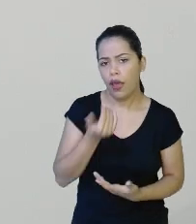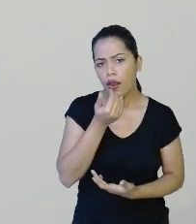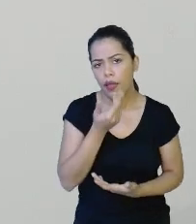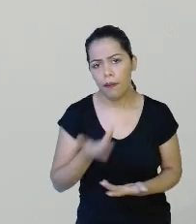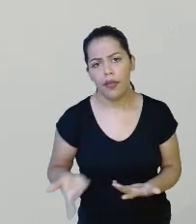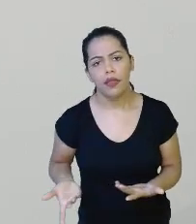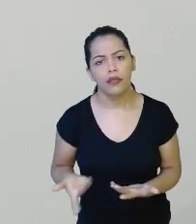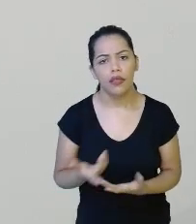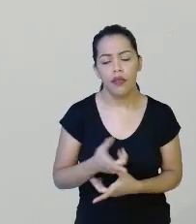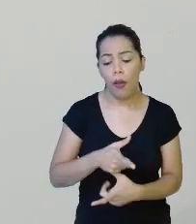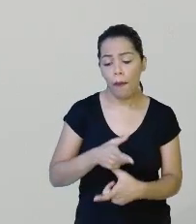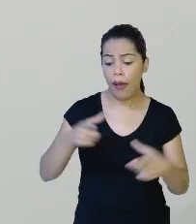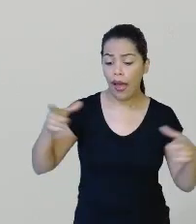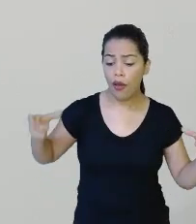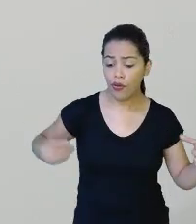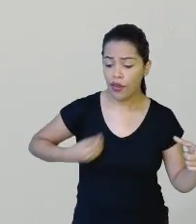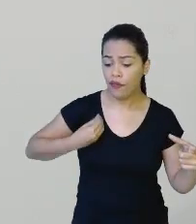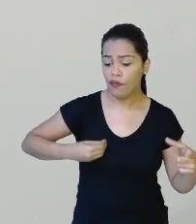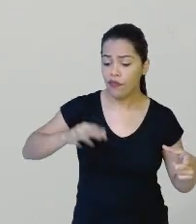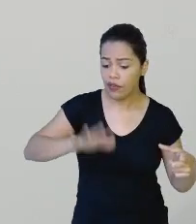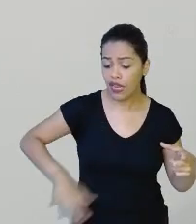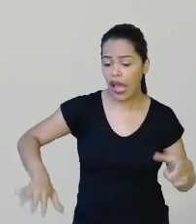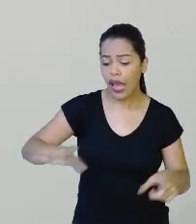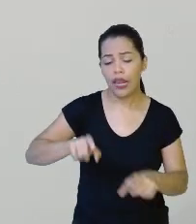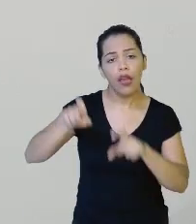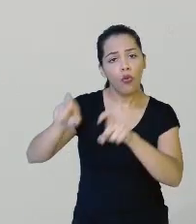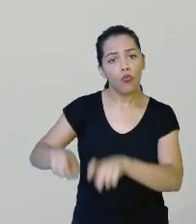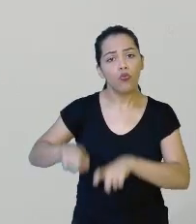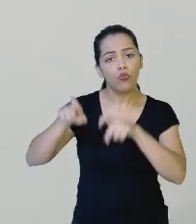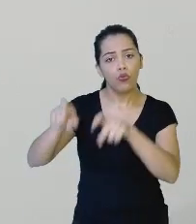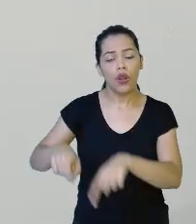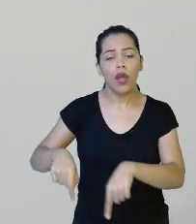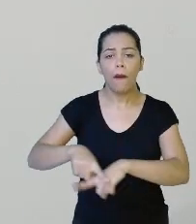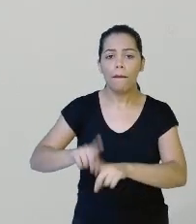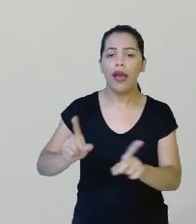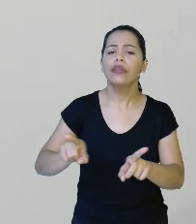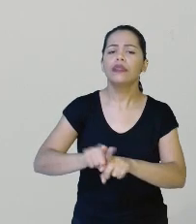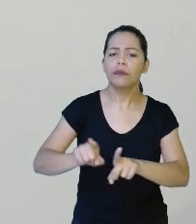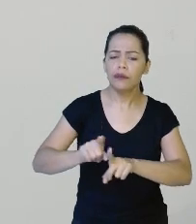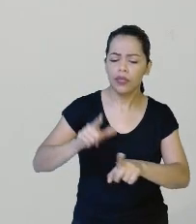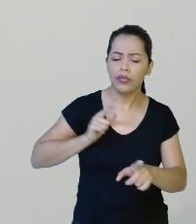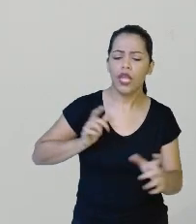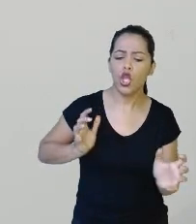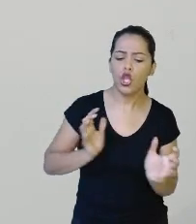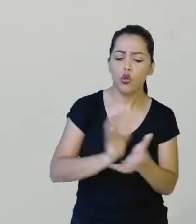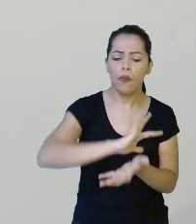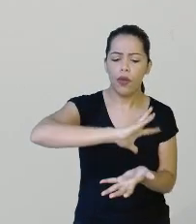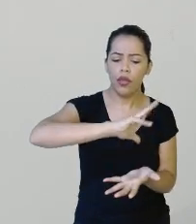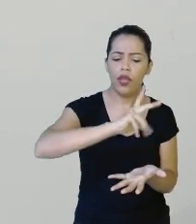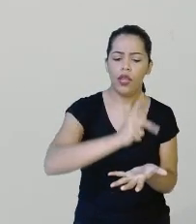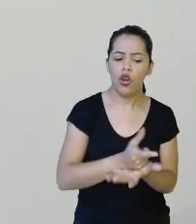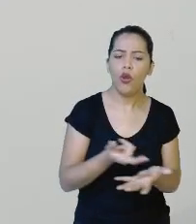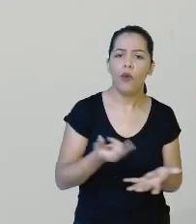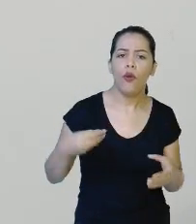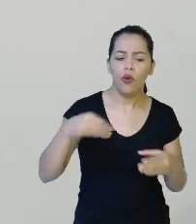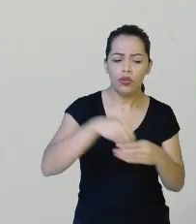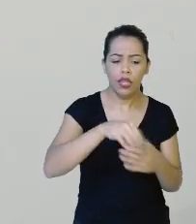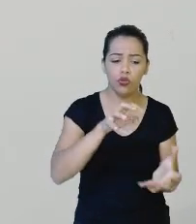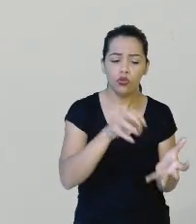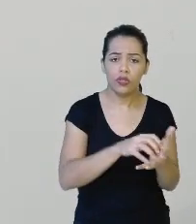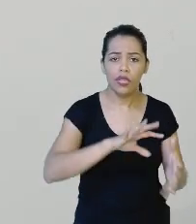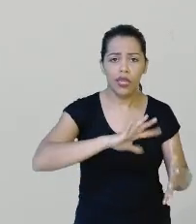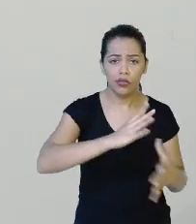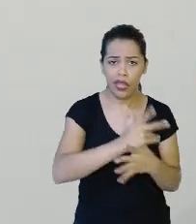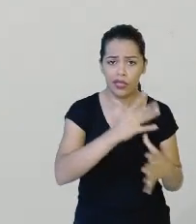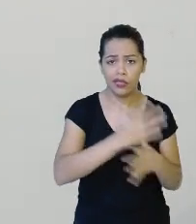maioria vive nas zonas rurais, mas também existem comunidades quilombolas localizadas em centros urbanos. Então, a maioria